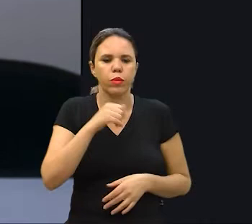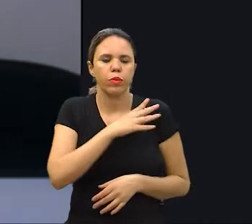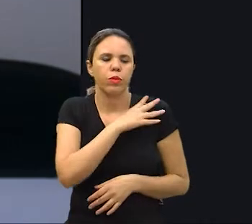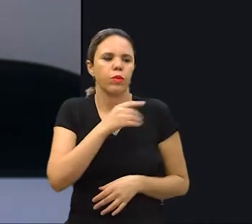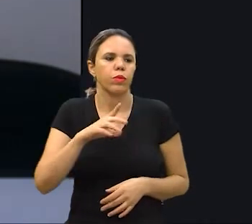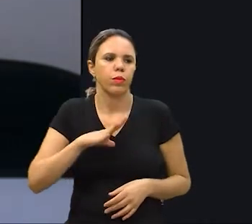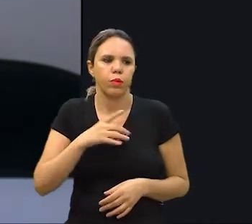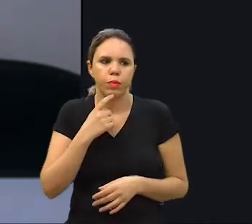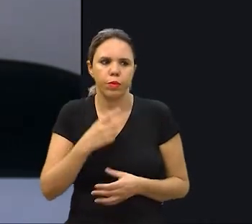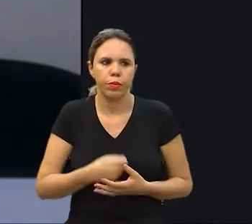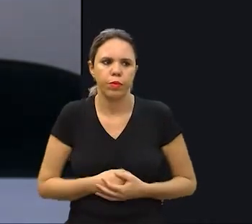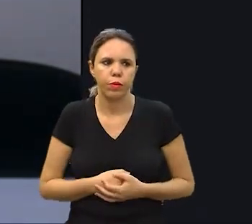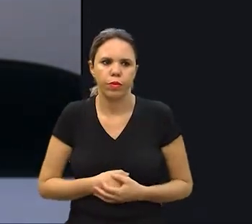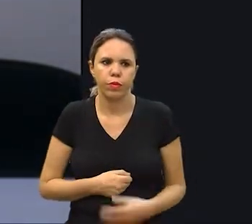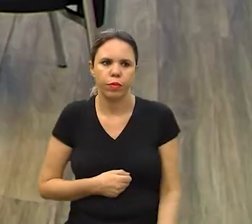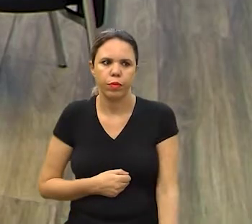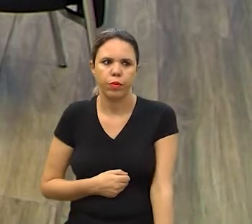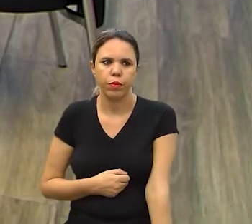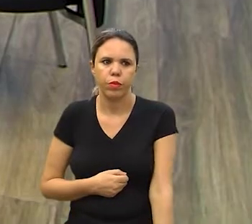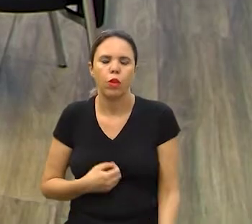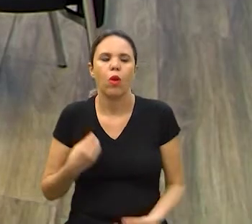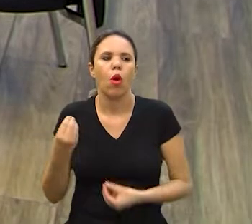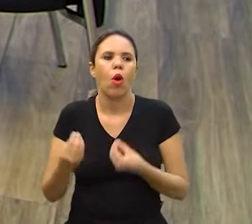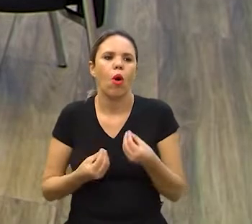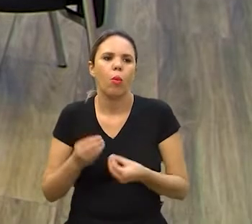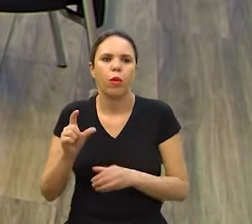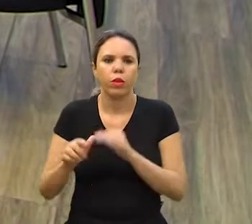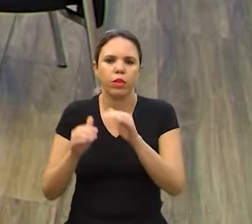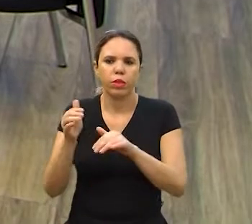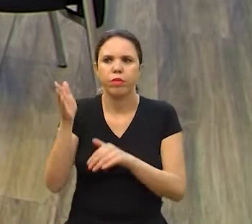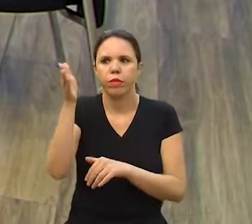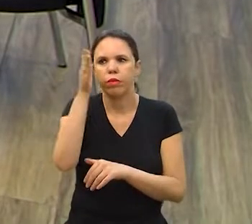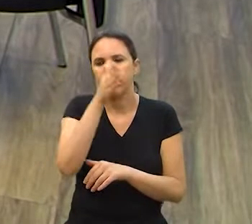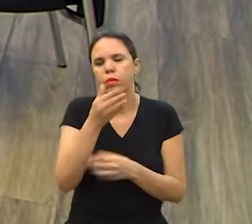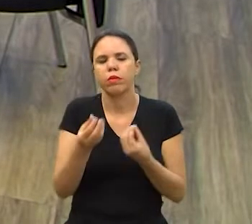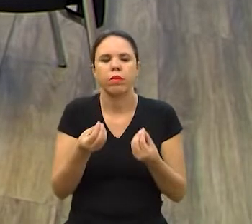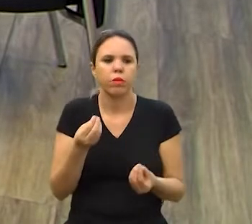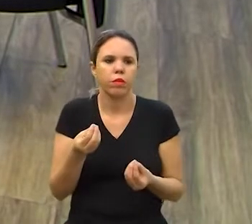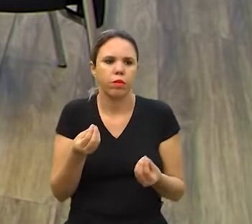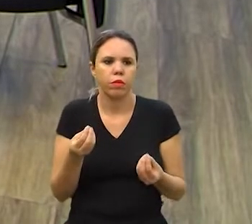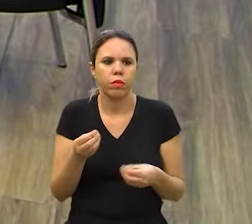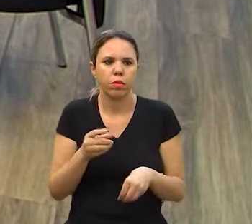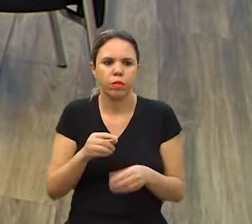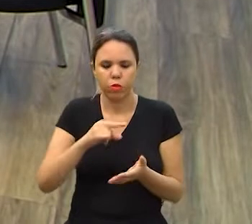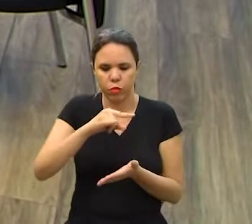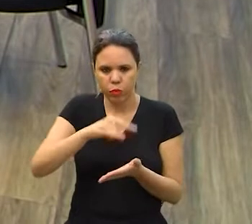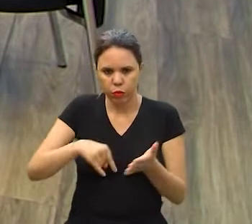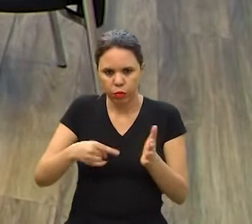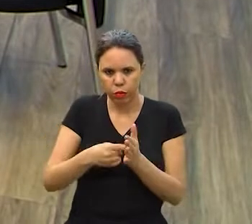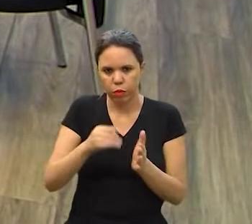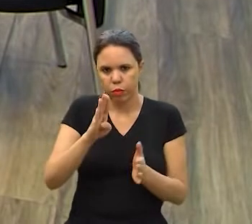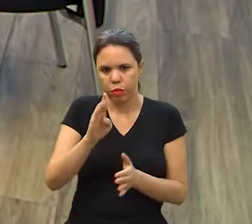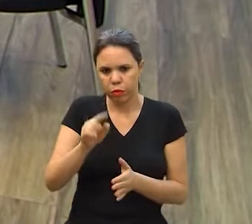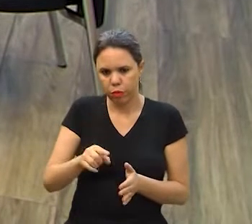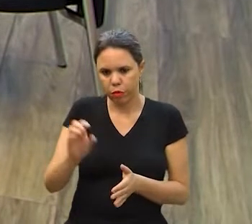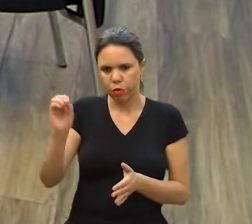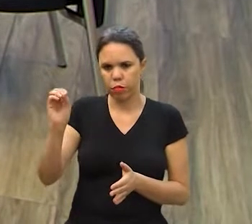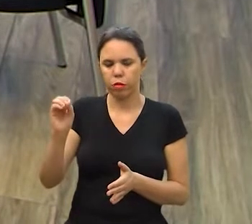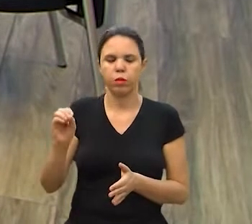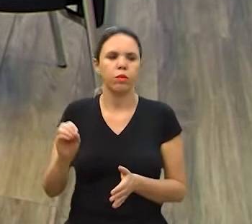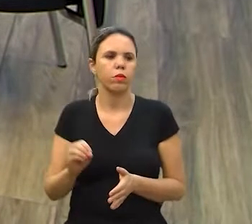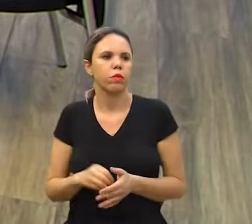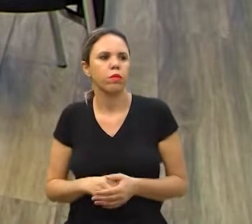mulher na cidade de Campinas. Mas agora, como é essa logística? A partir do boletim de